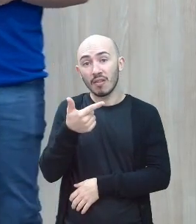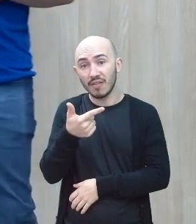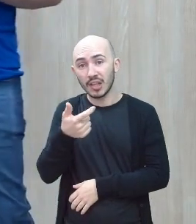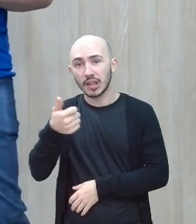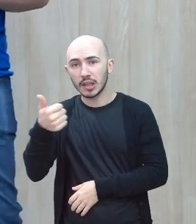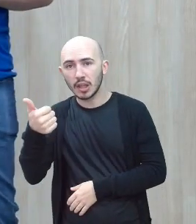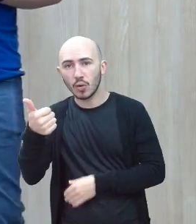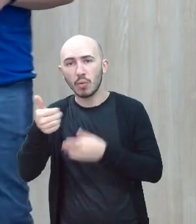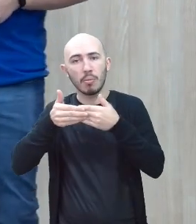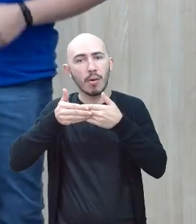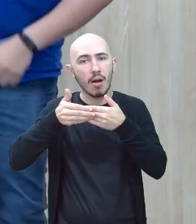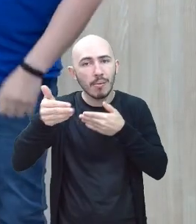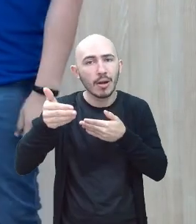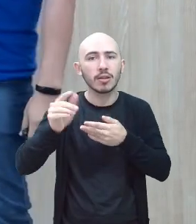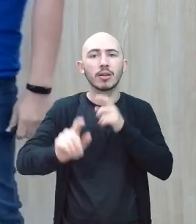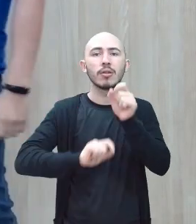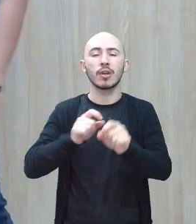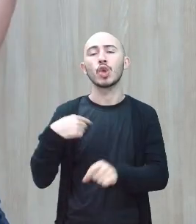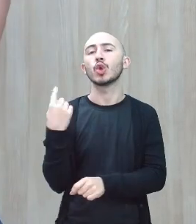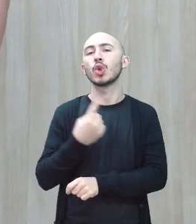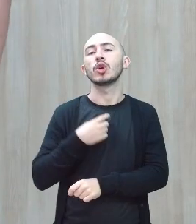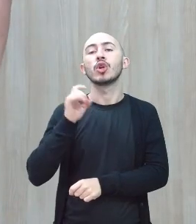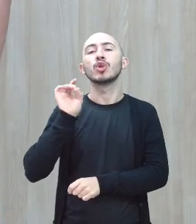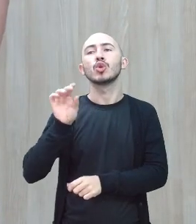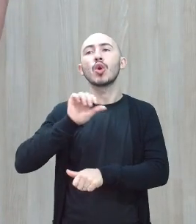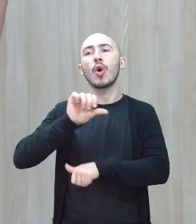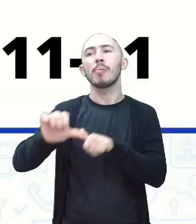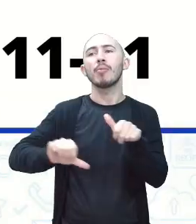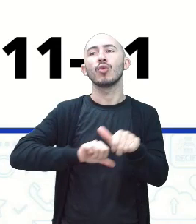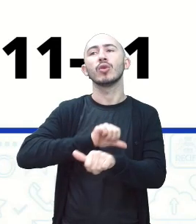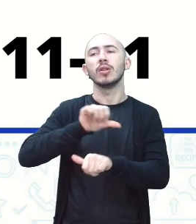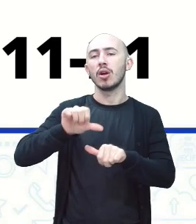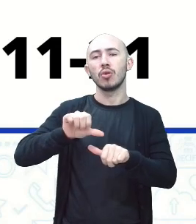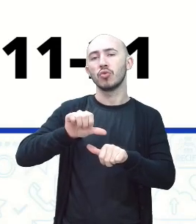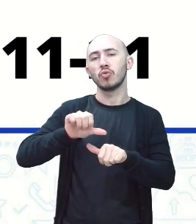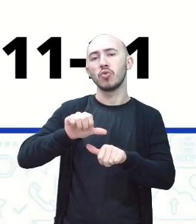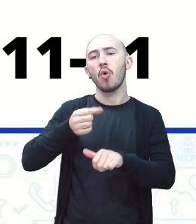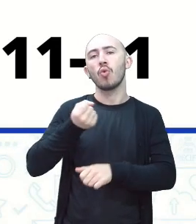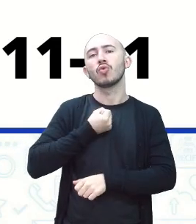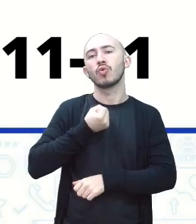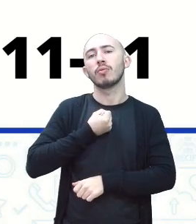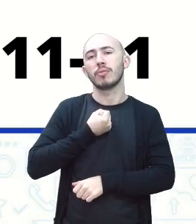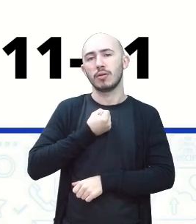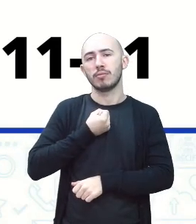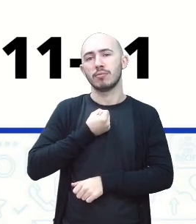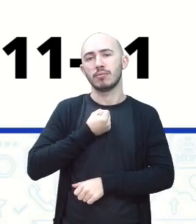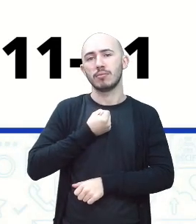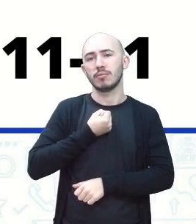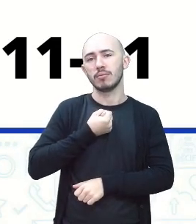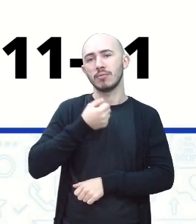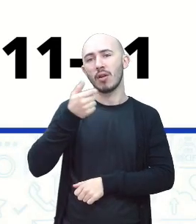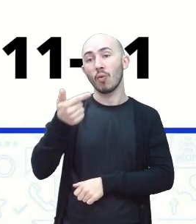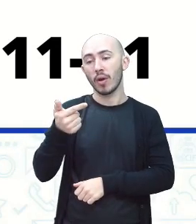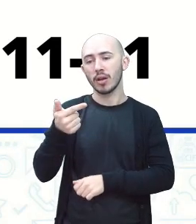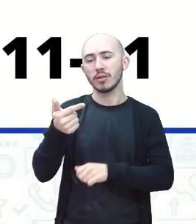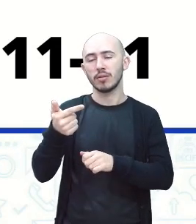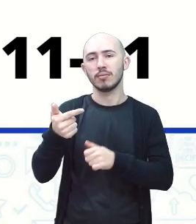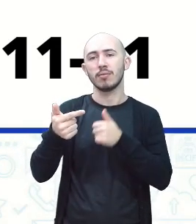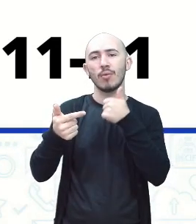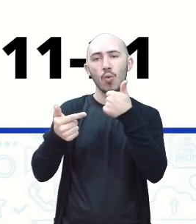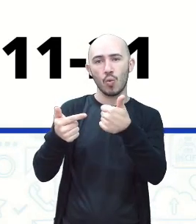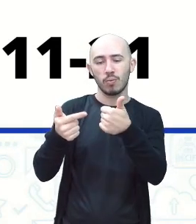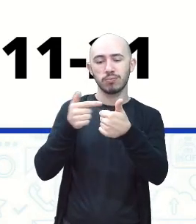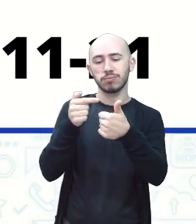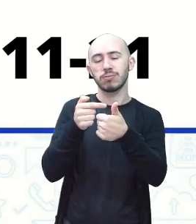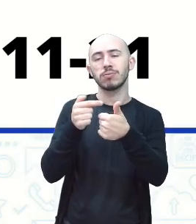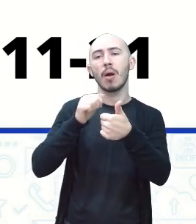a gente vai só trocando o número aqui, ó. 22, 23, 24, 25, só trocando